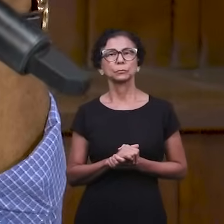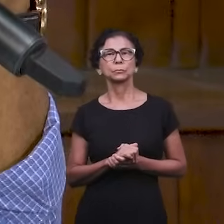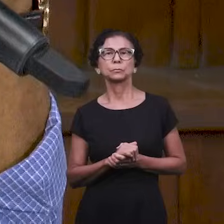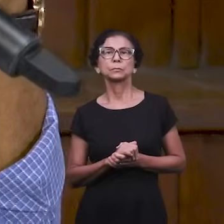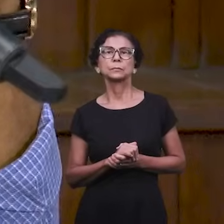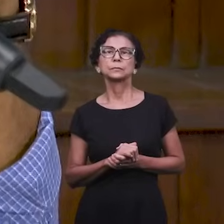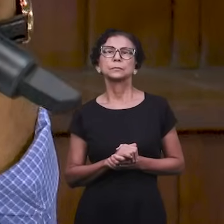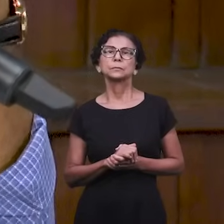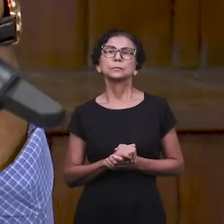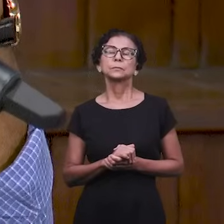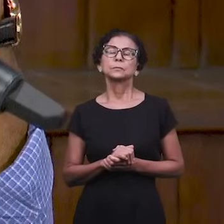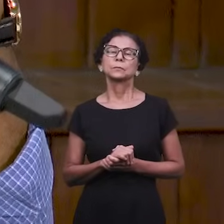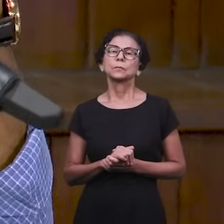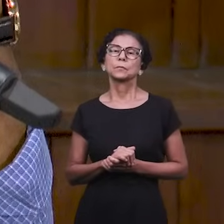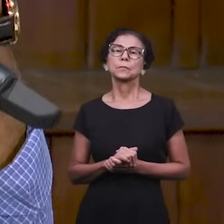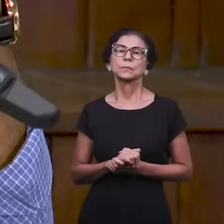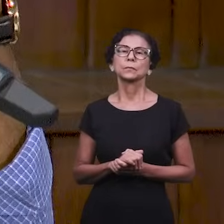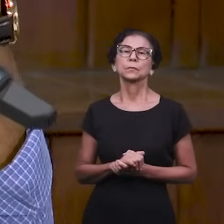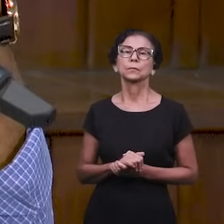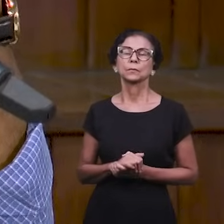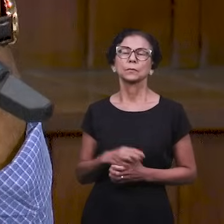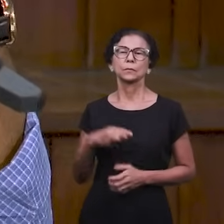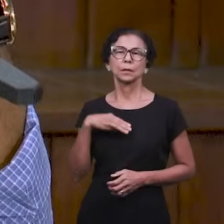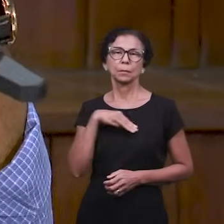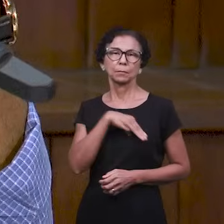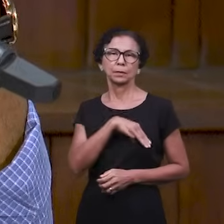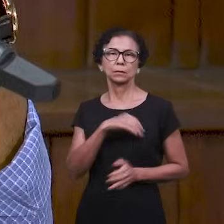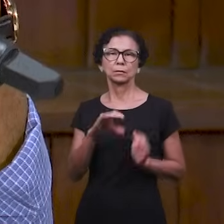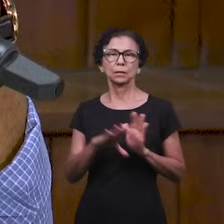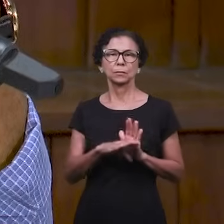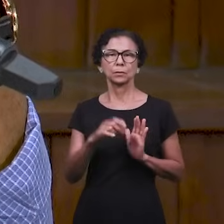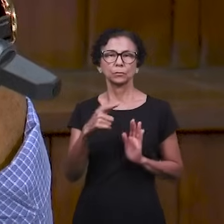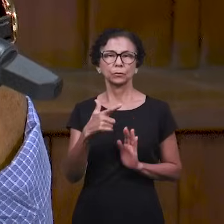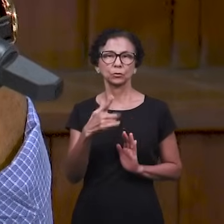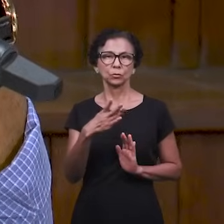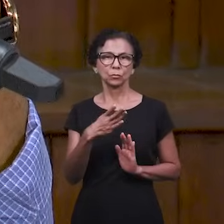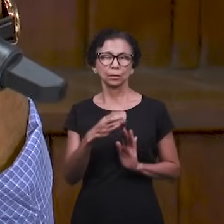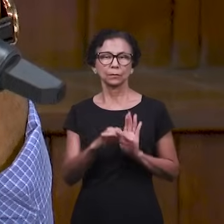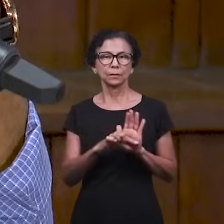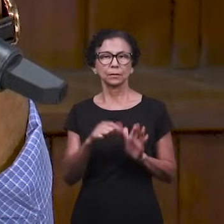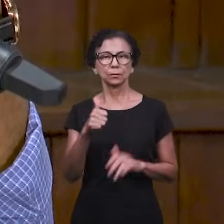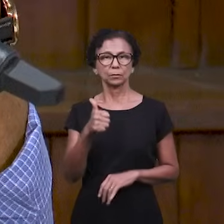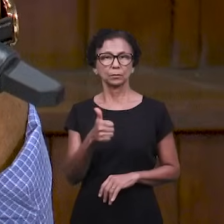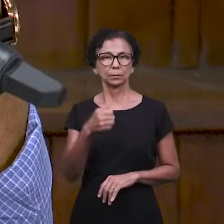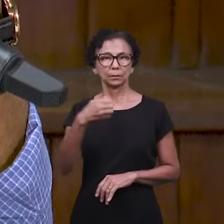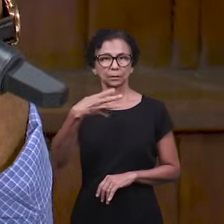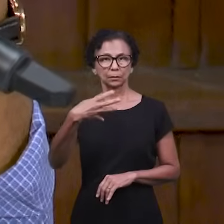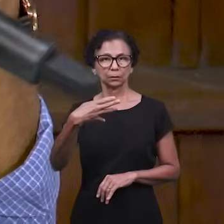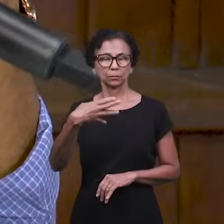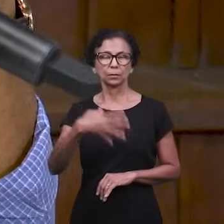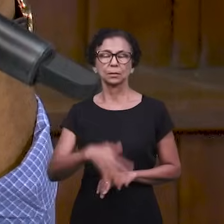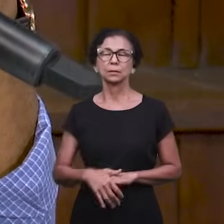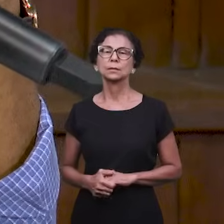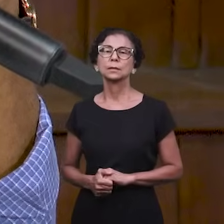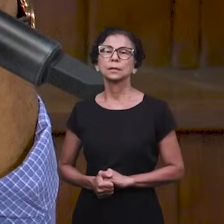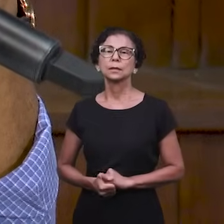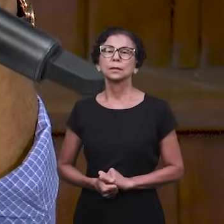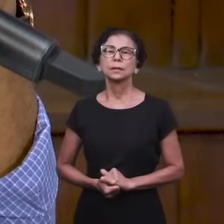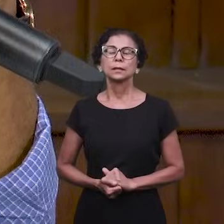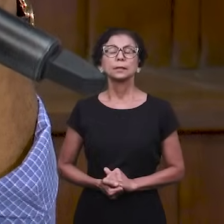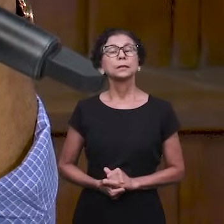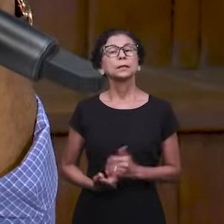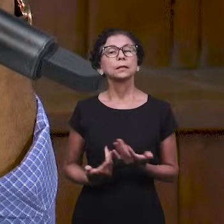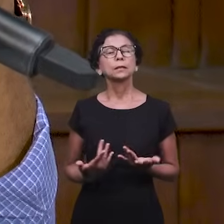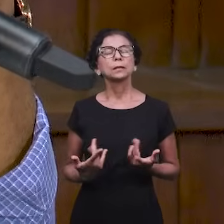nós vemos aqui Mateus 24, 14, né? Mateus 24, 14,